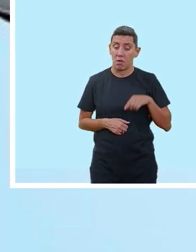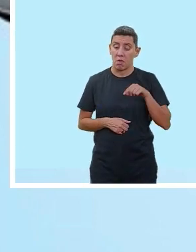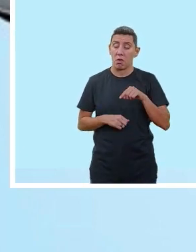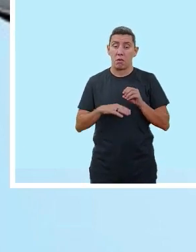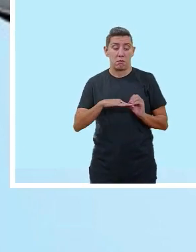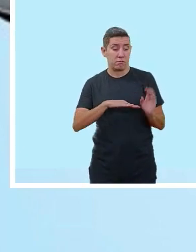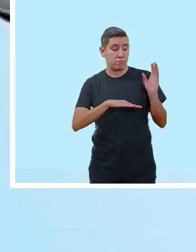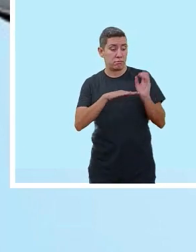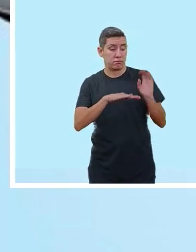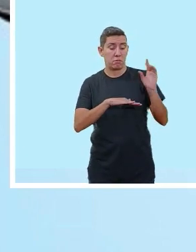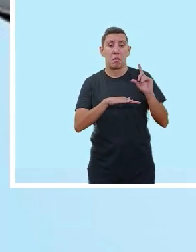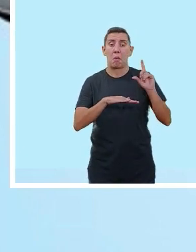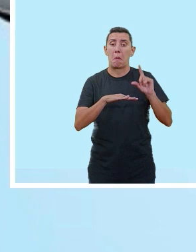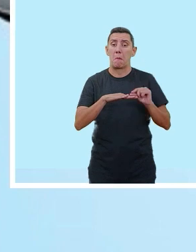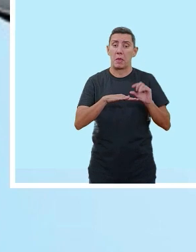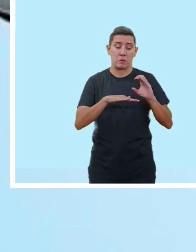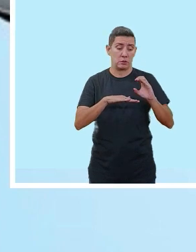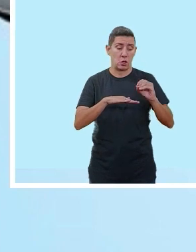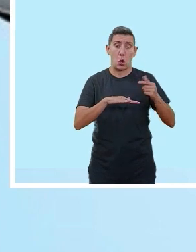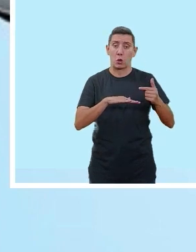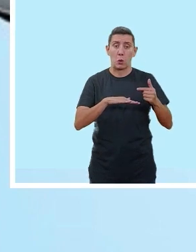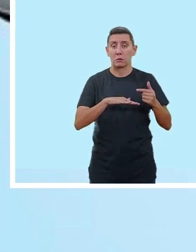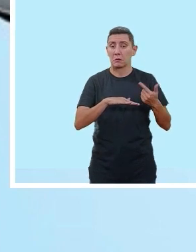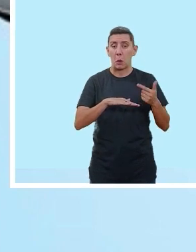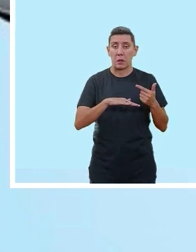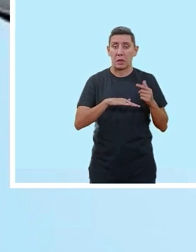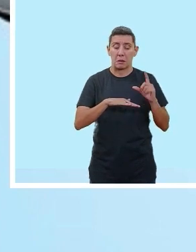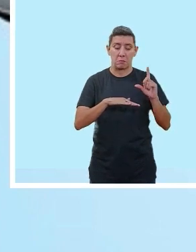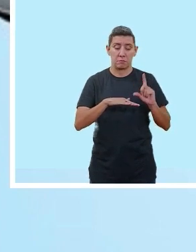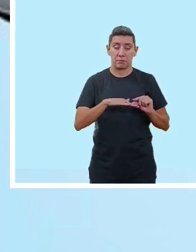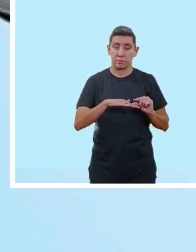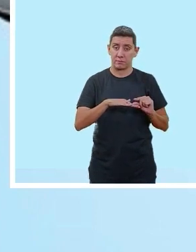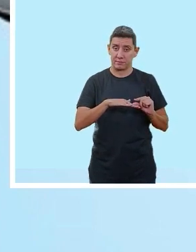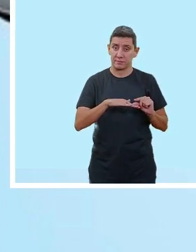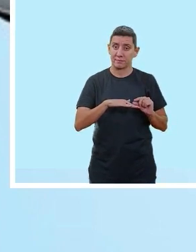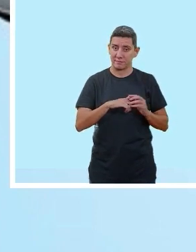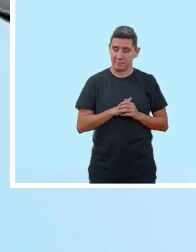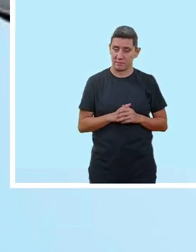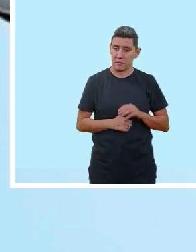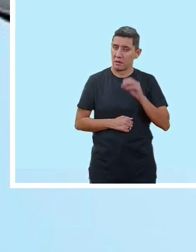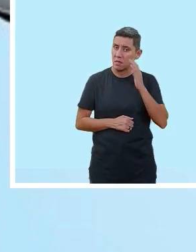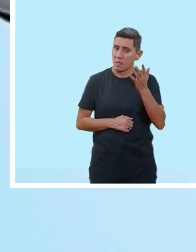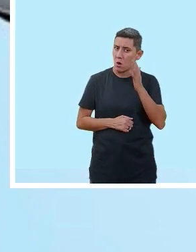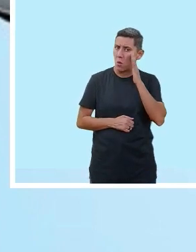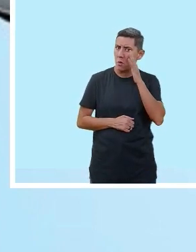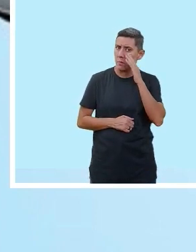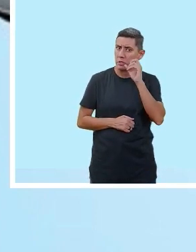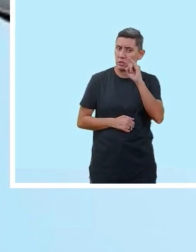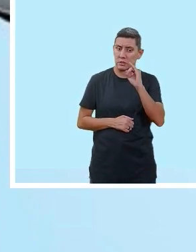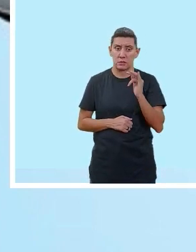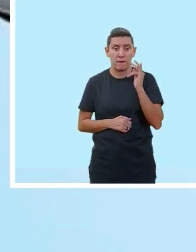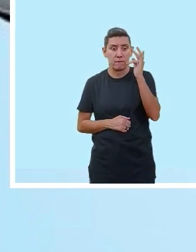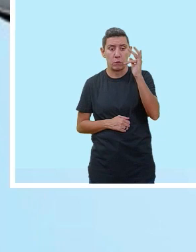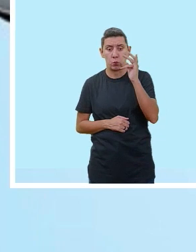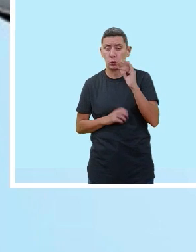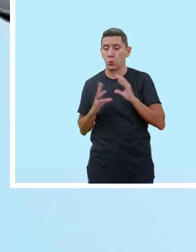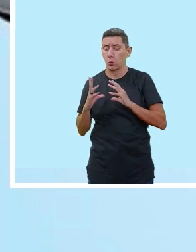a queima de gasolina e de combustíveis fósseis. Então, se a gente migrar os carros